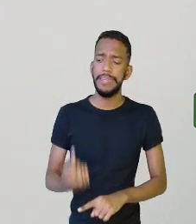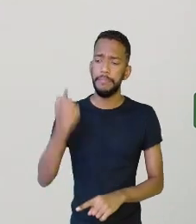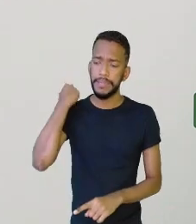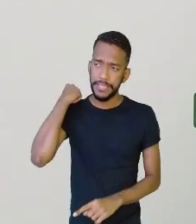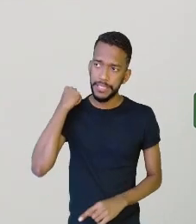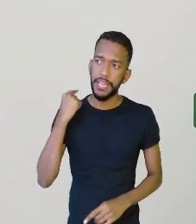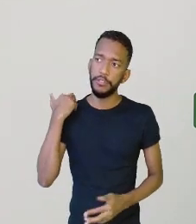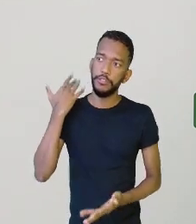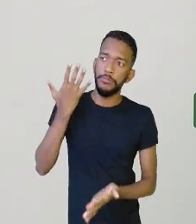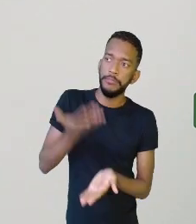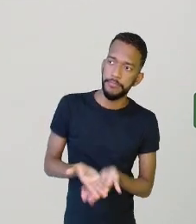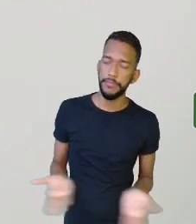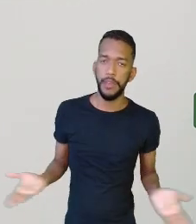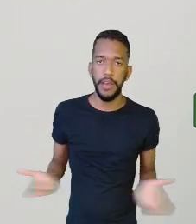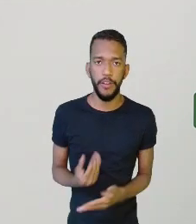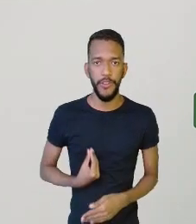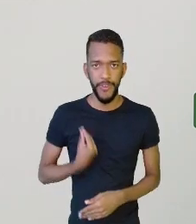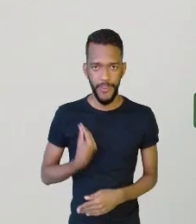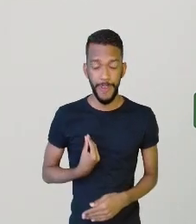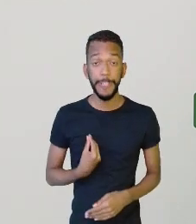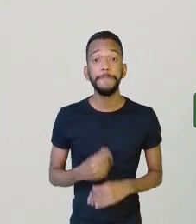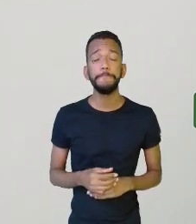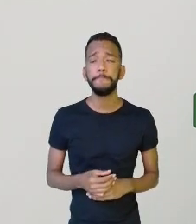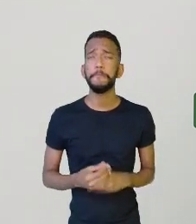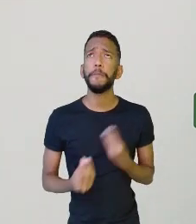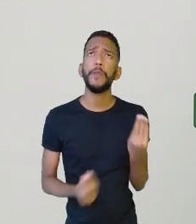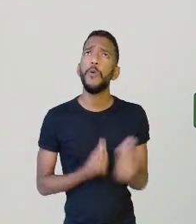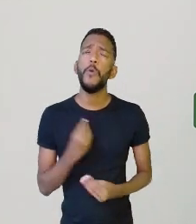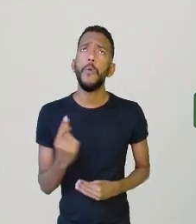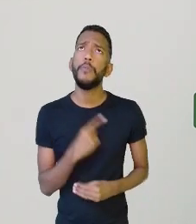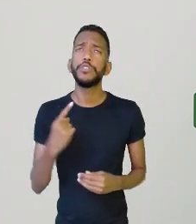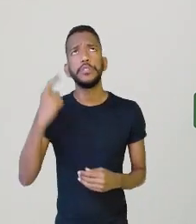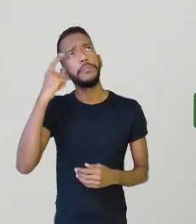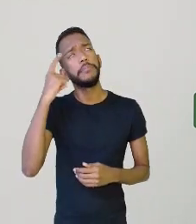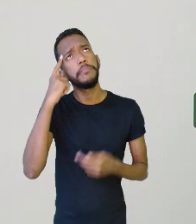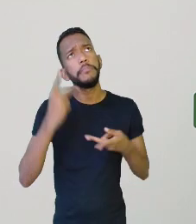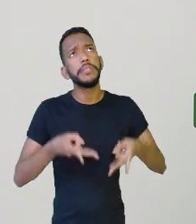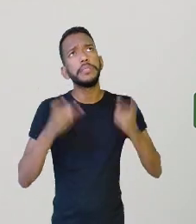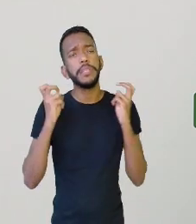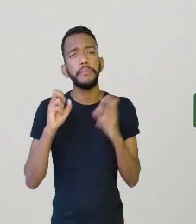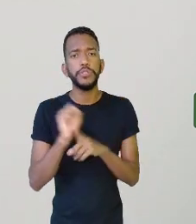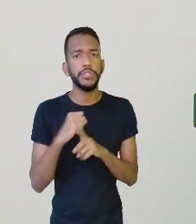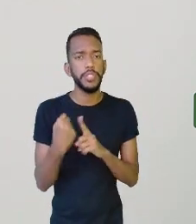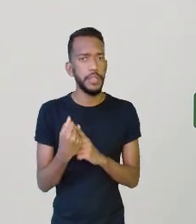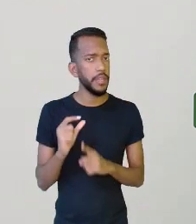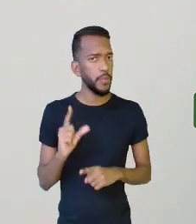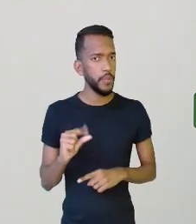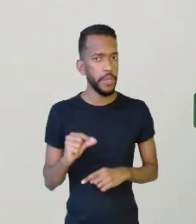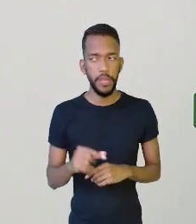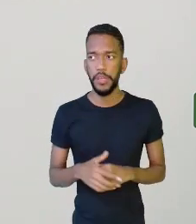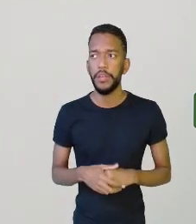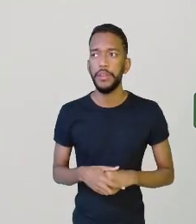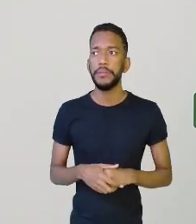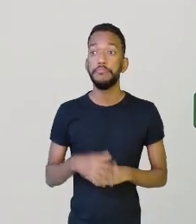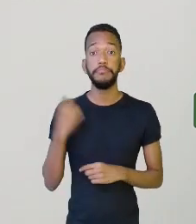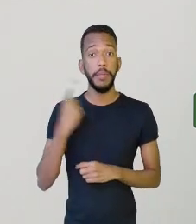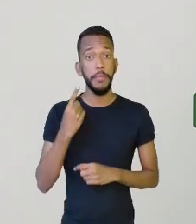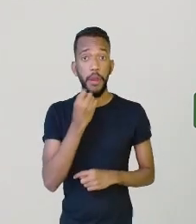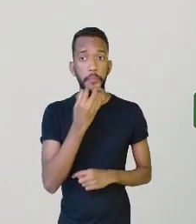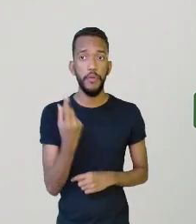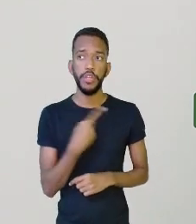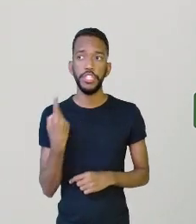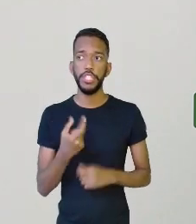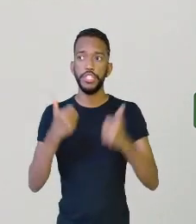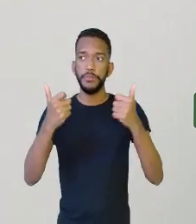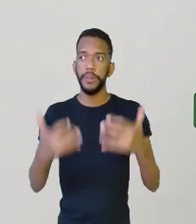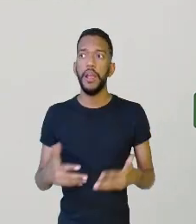passado, trazendo elas para o presente, como é que a gente começa a perceber a nossa sociedade? Primeiro, é bom a gente salientar